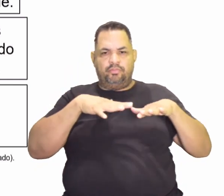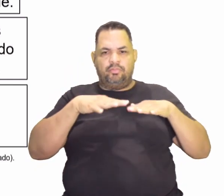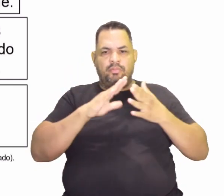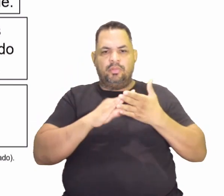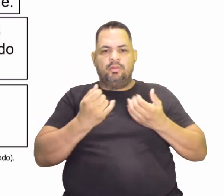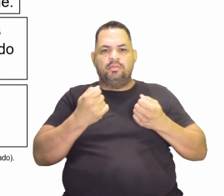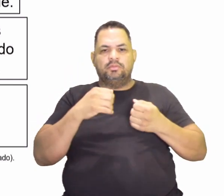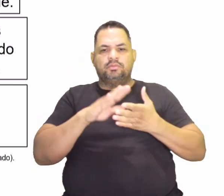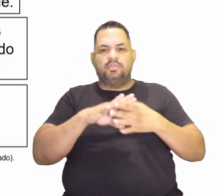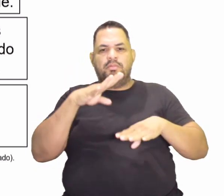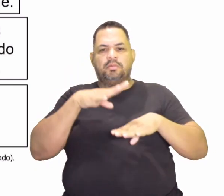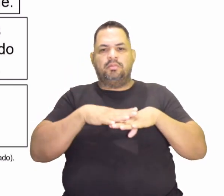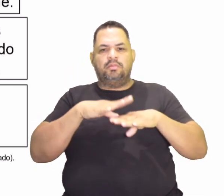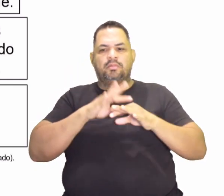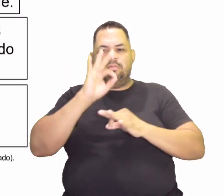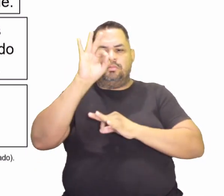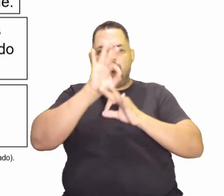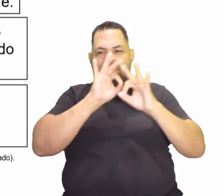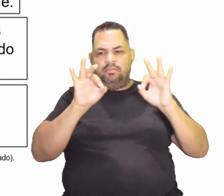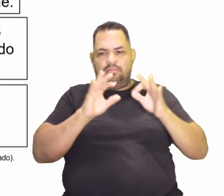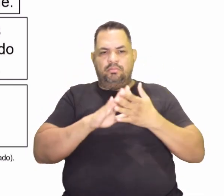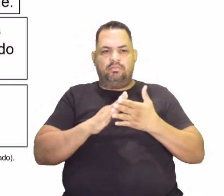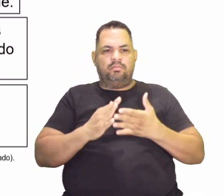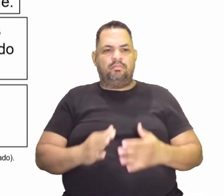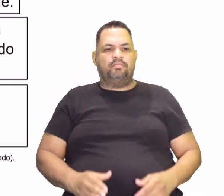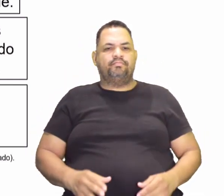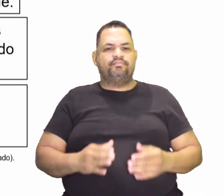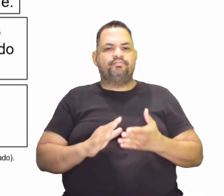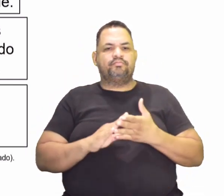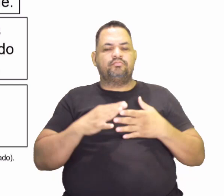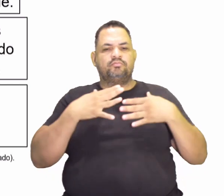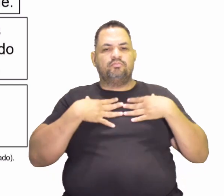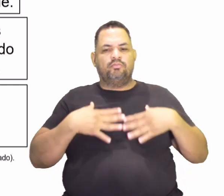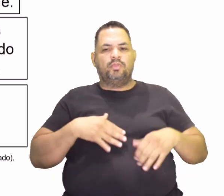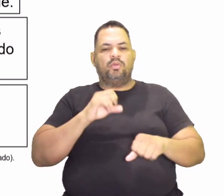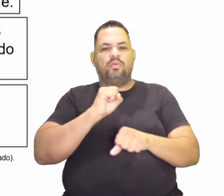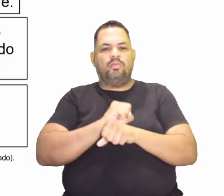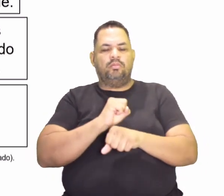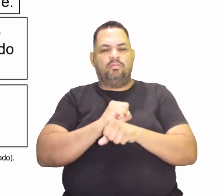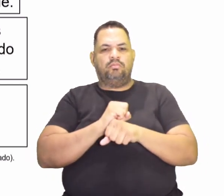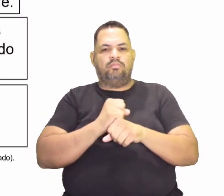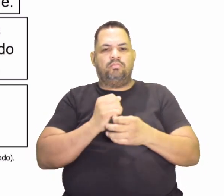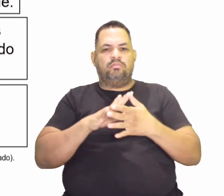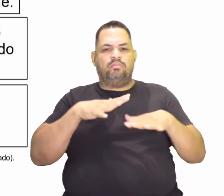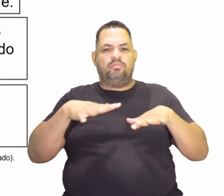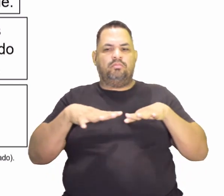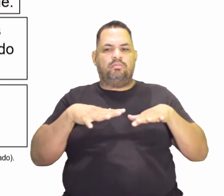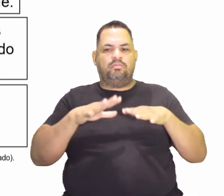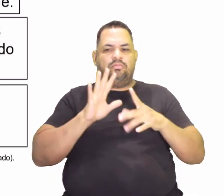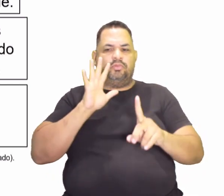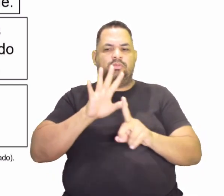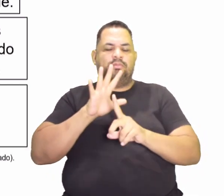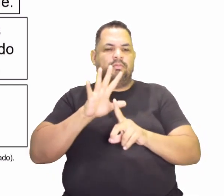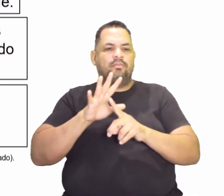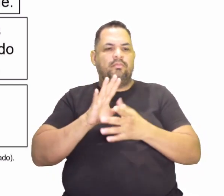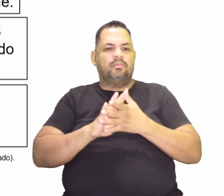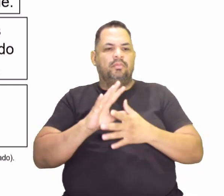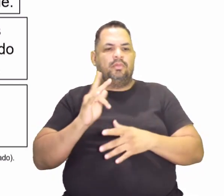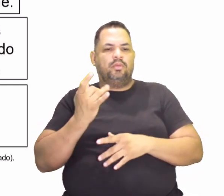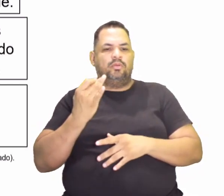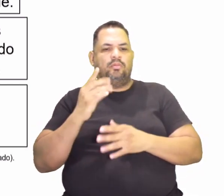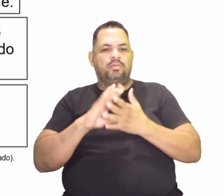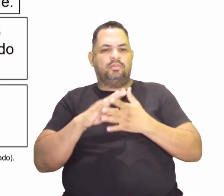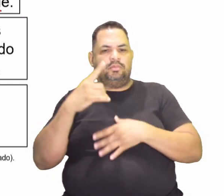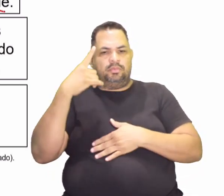pode ser determinado matematicamente e geometricamente. Então, o corpo parado é eles que determinam o movimento. Hobbes tem